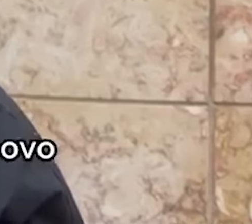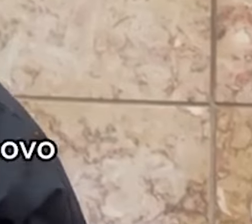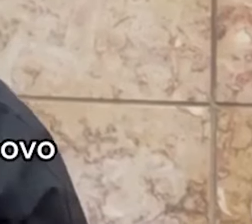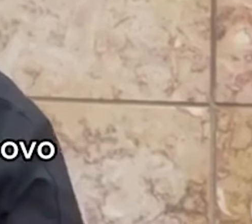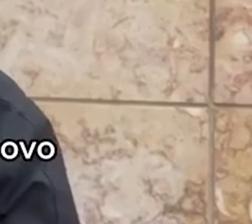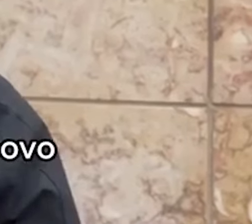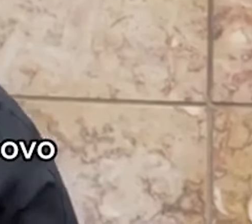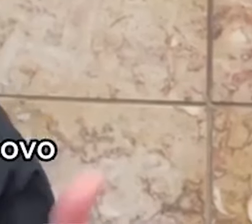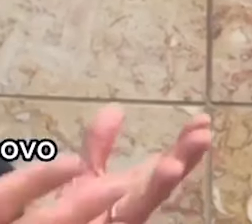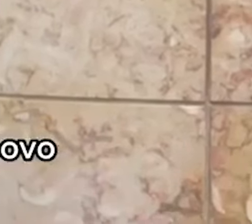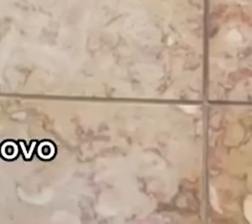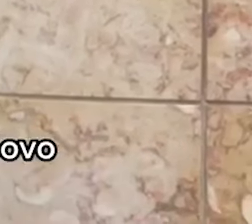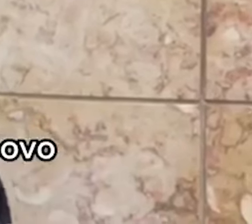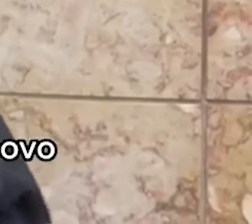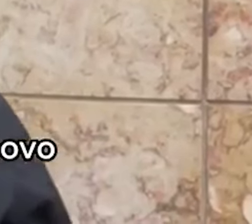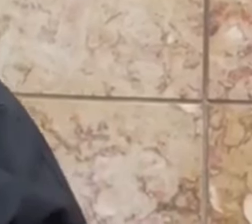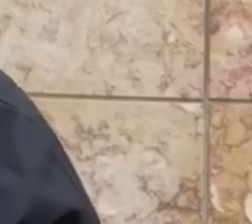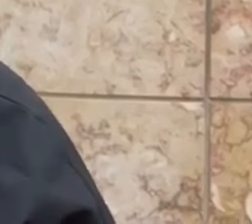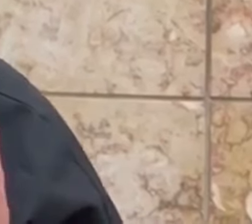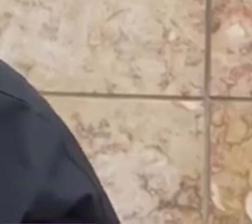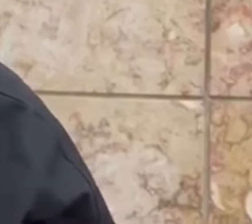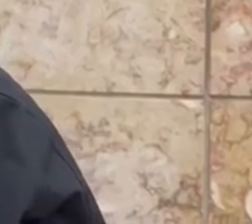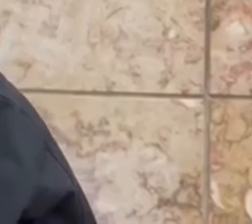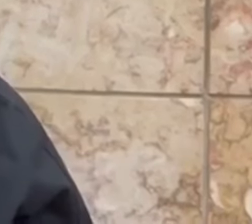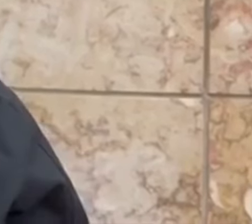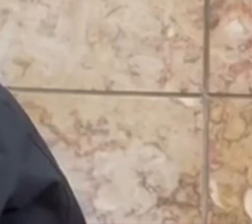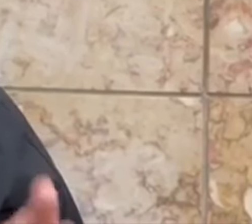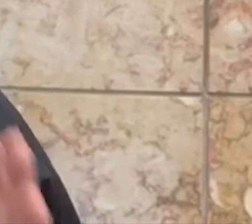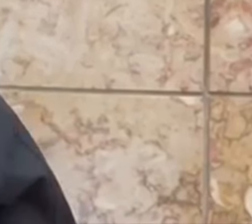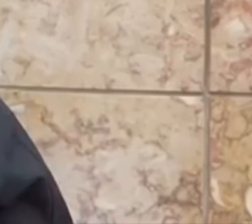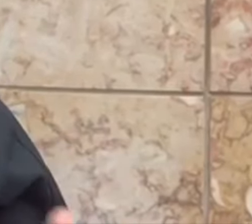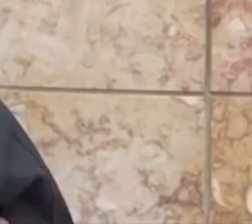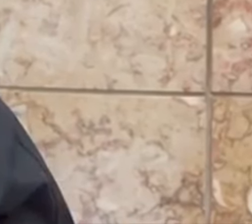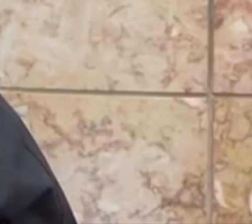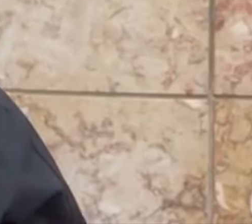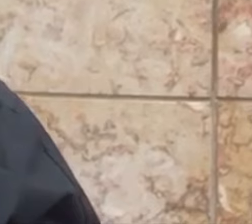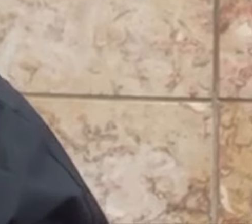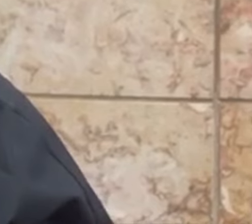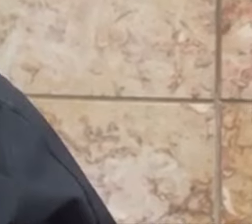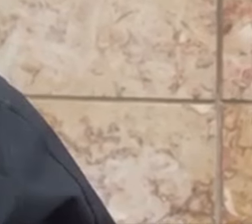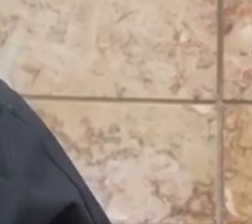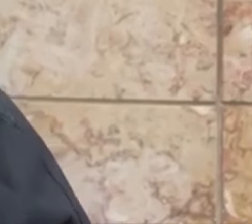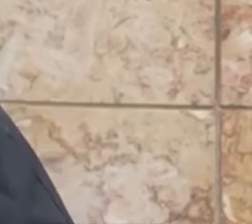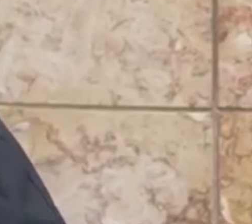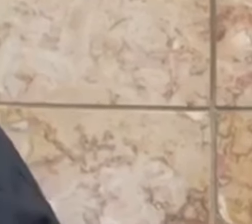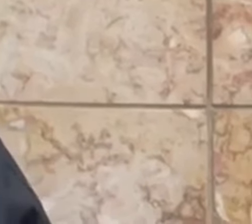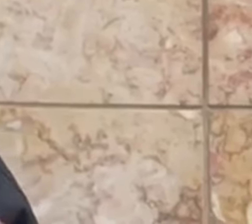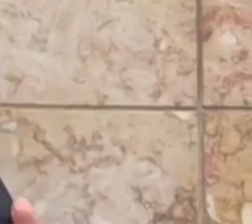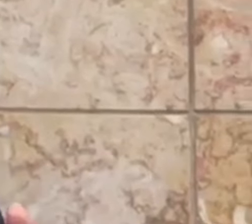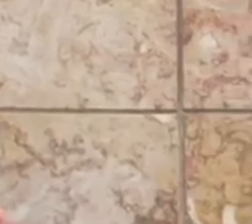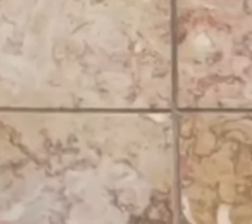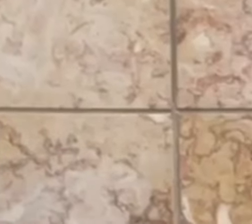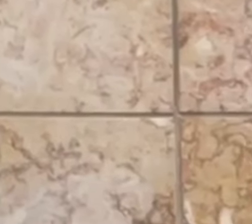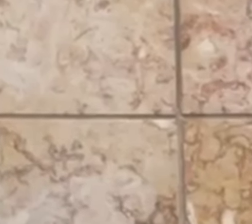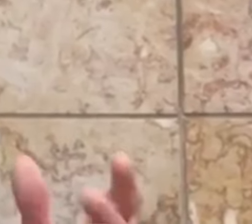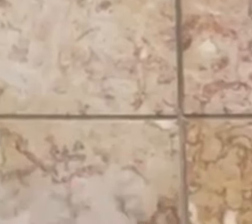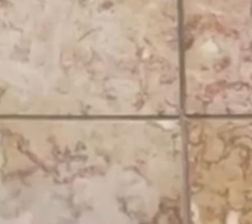a palavra de Deus perante o seu povo sempre pregar a paz a união